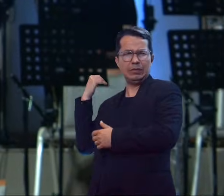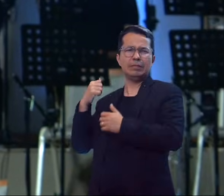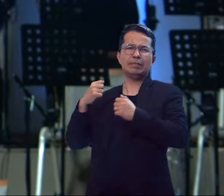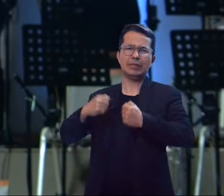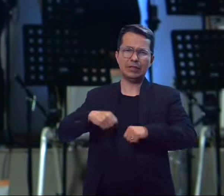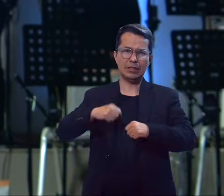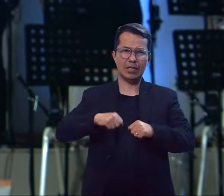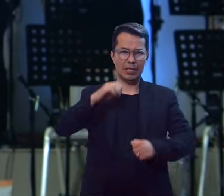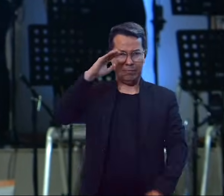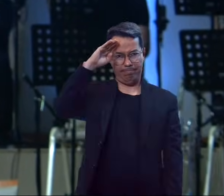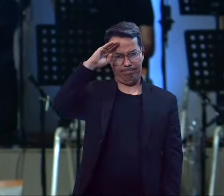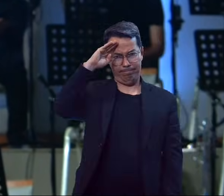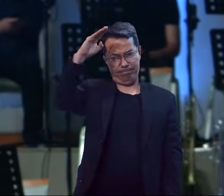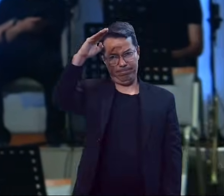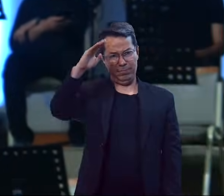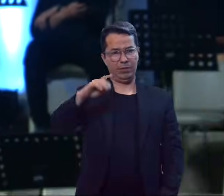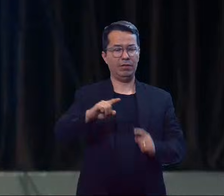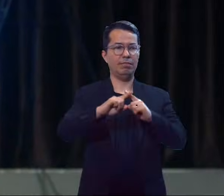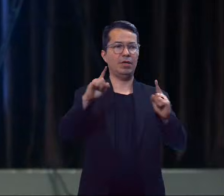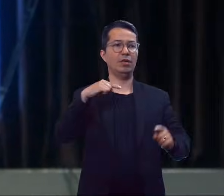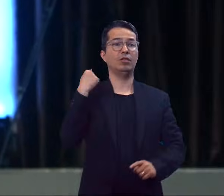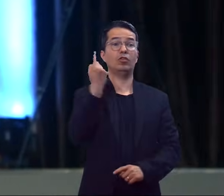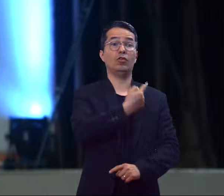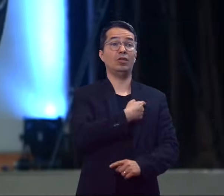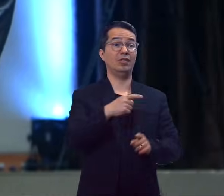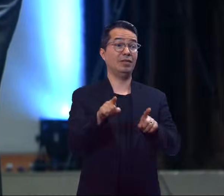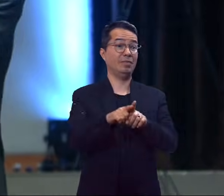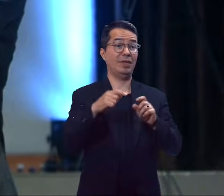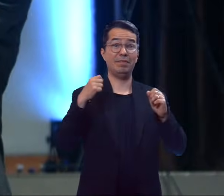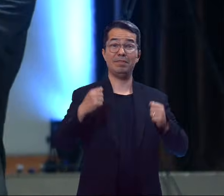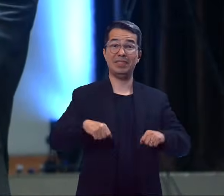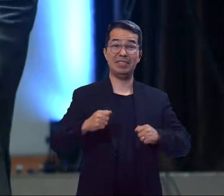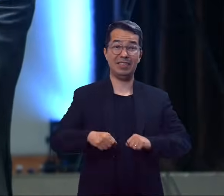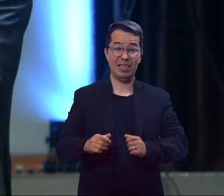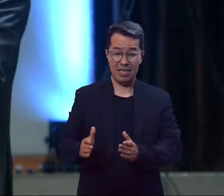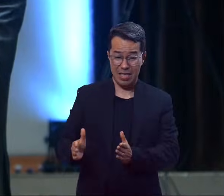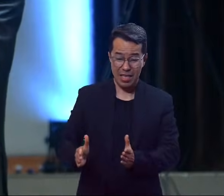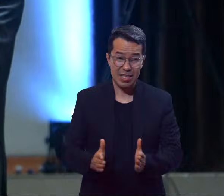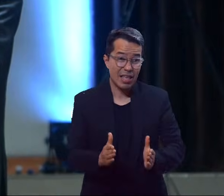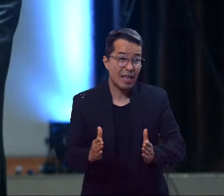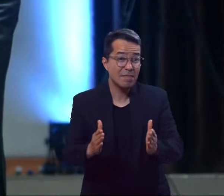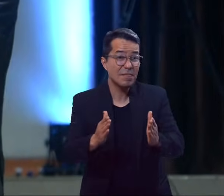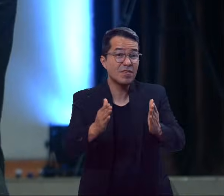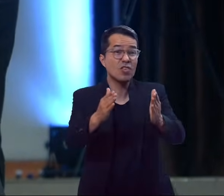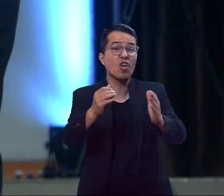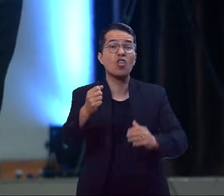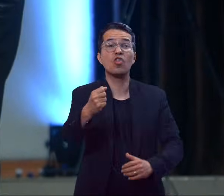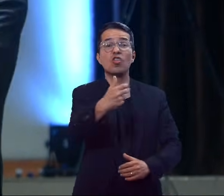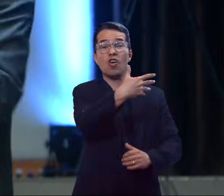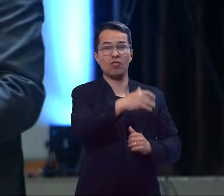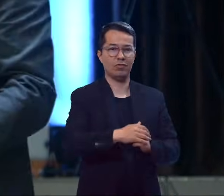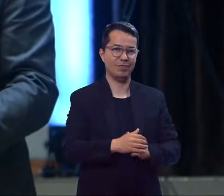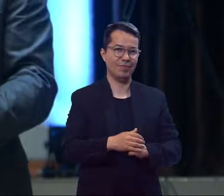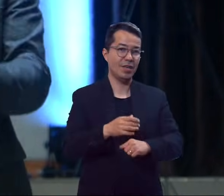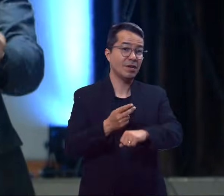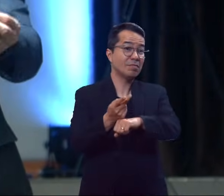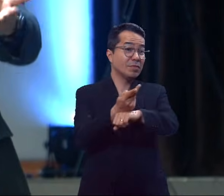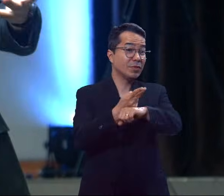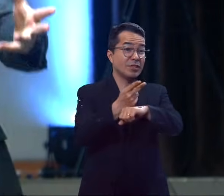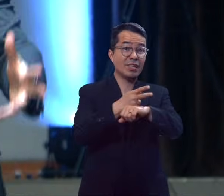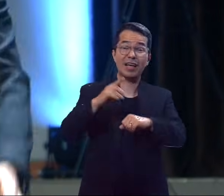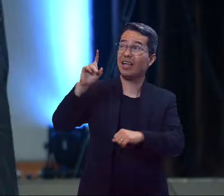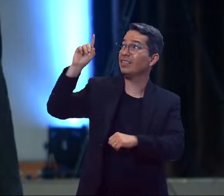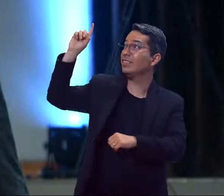gente precisa também percorrer caminhos novos, buscar a Deus de uma